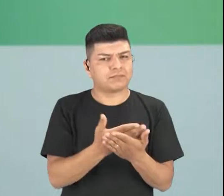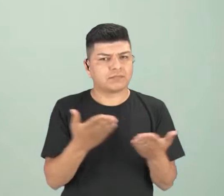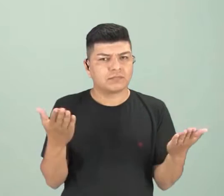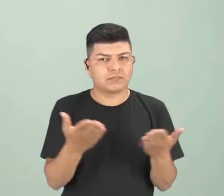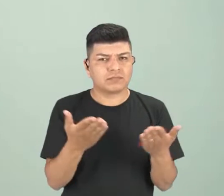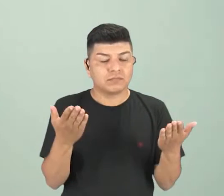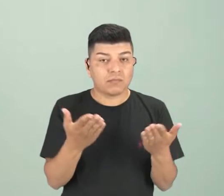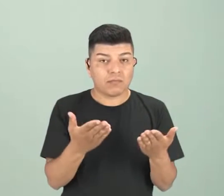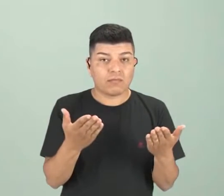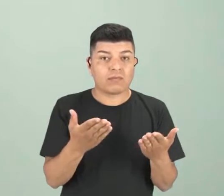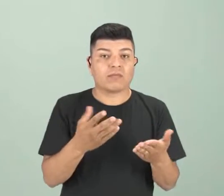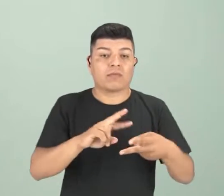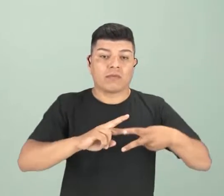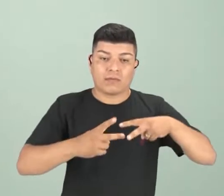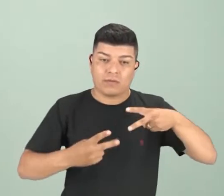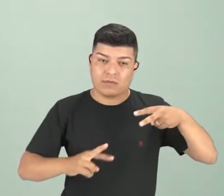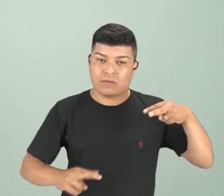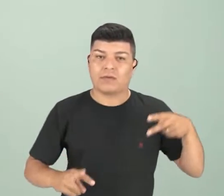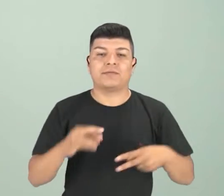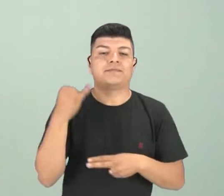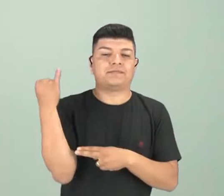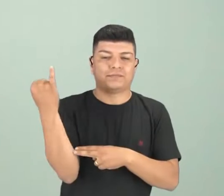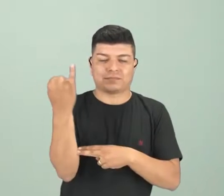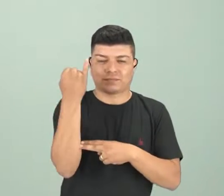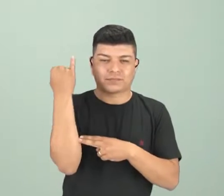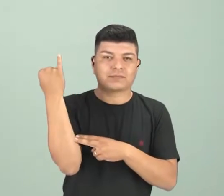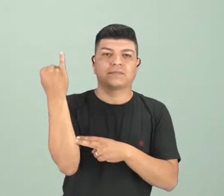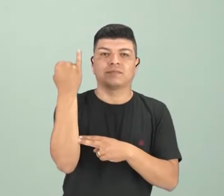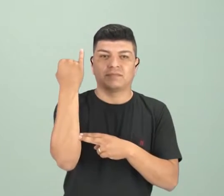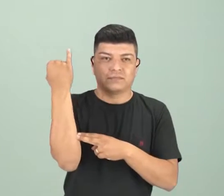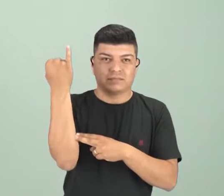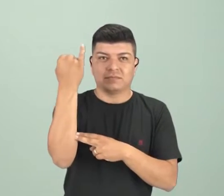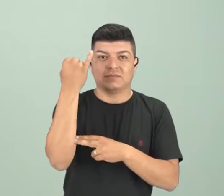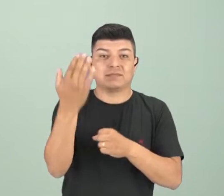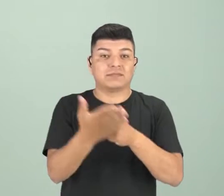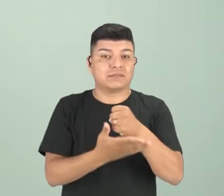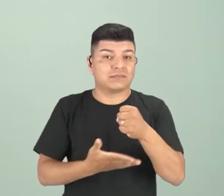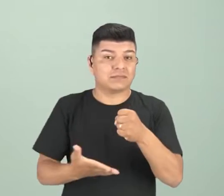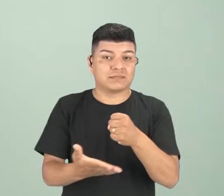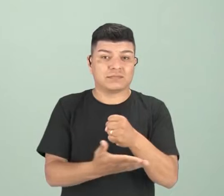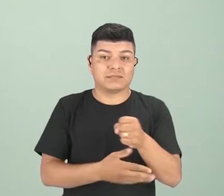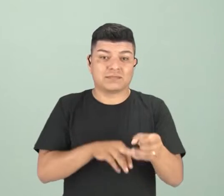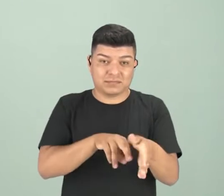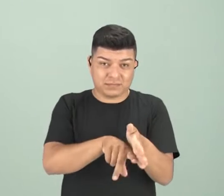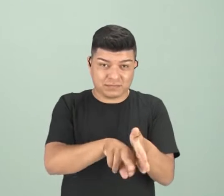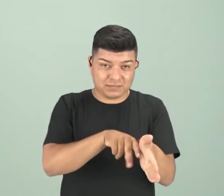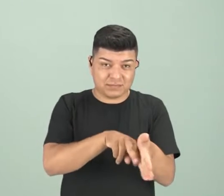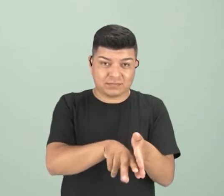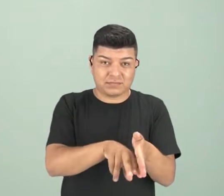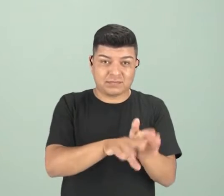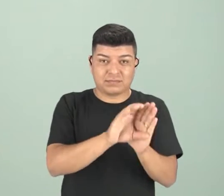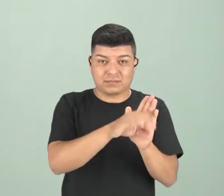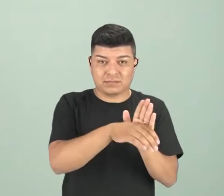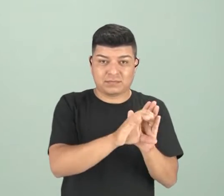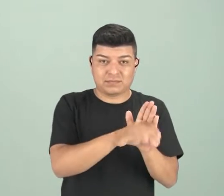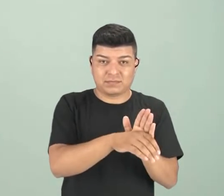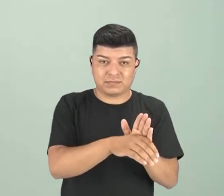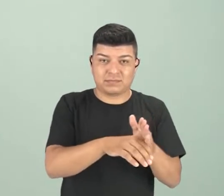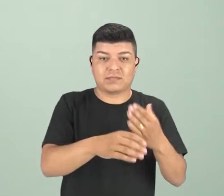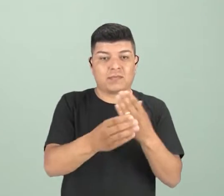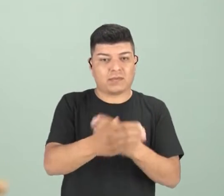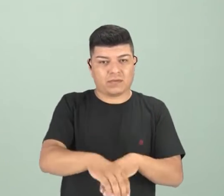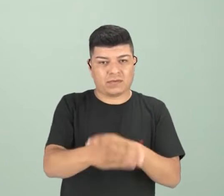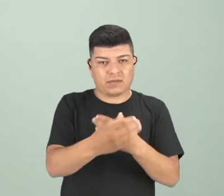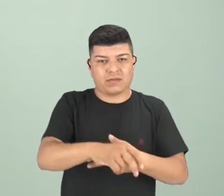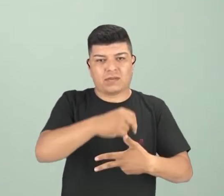hoje, o estudo da genética é muito importante, né? É a base da biologia, é conteúdos que caem em